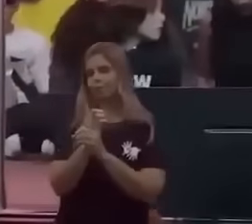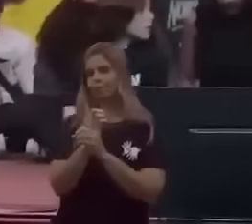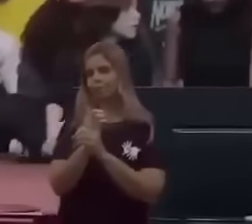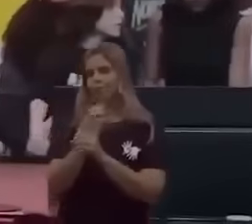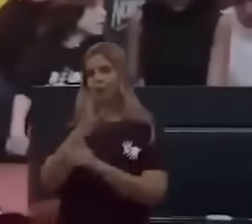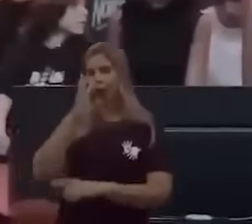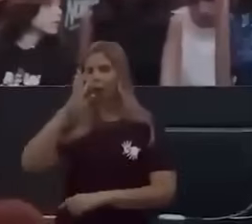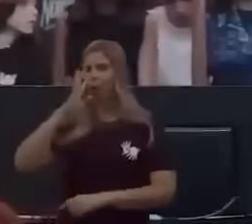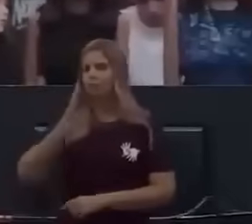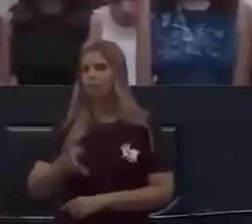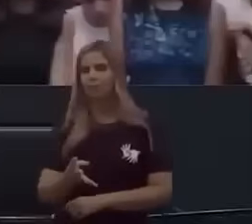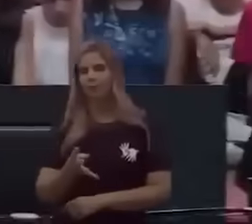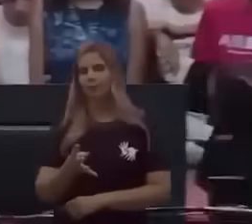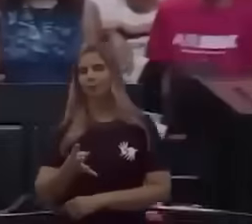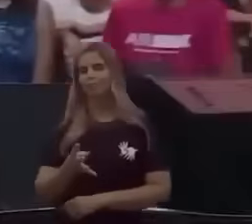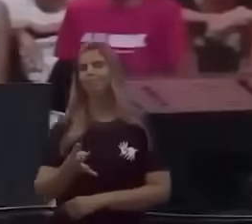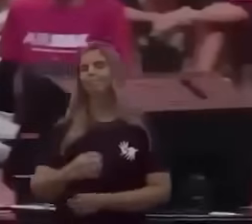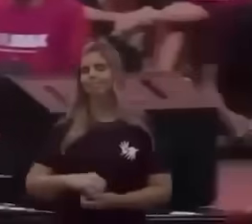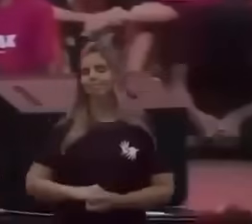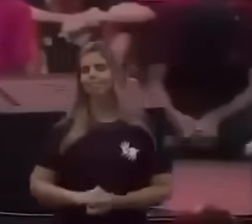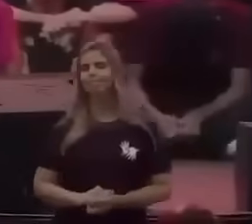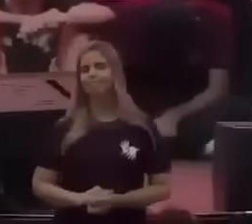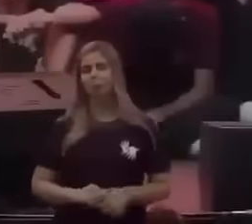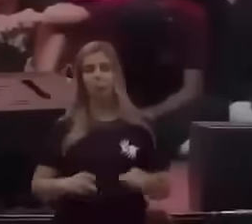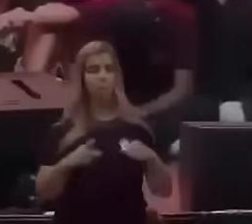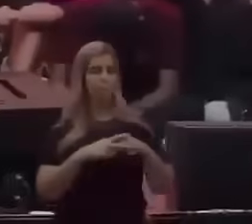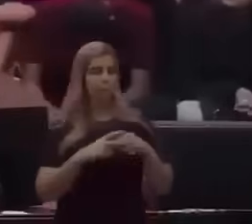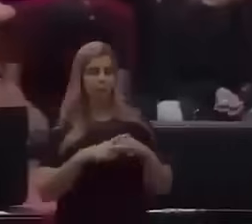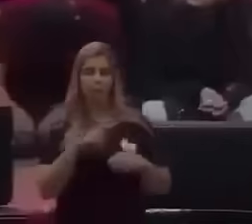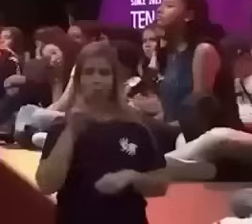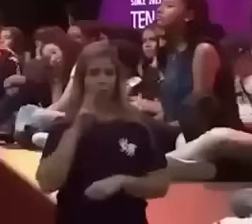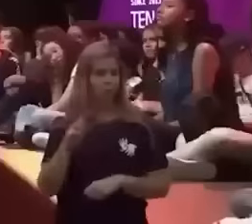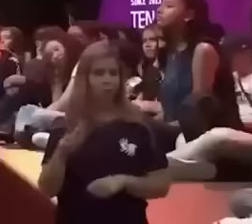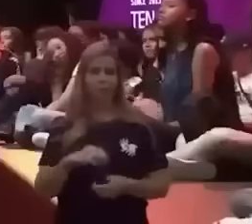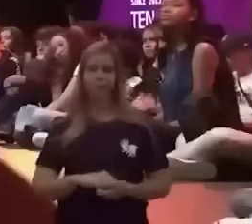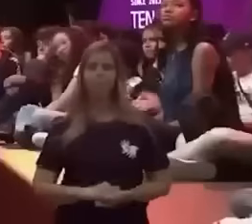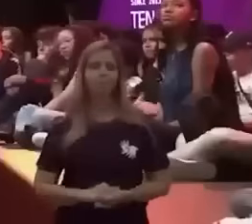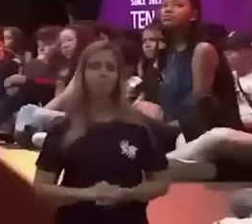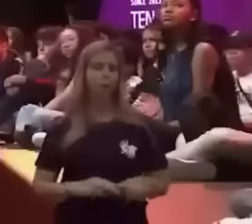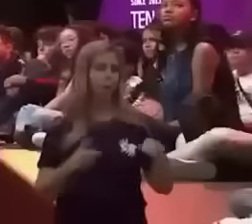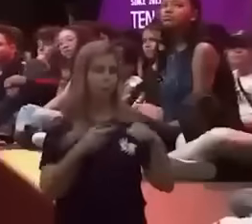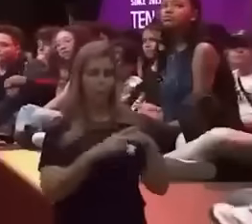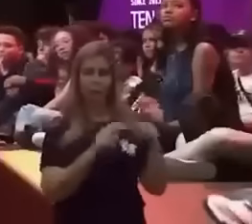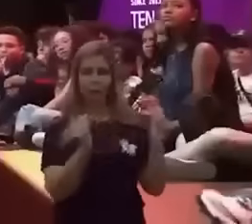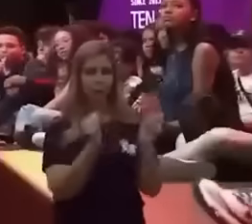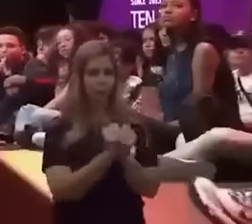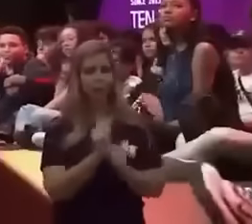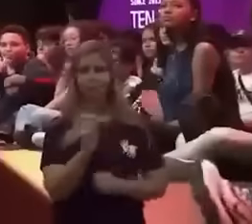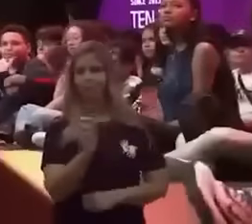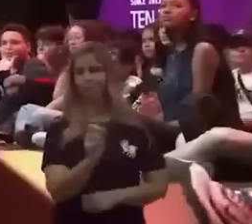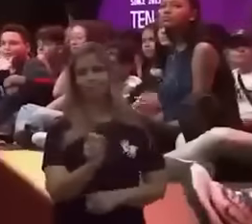Jesus foi sentenciado à pena de morte, foi preciso de um outro Simão ajudar Jesus a levar a cruz, porque Pedro não estava lá.